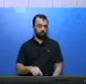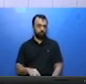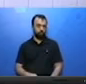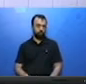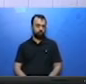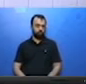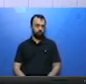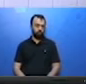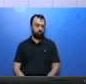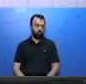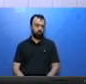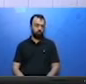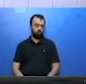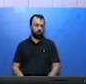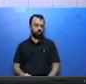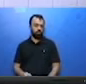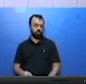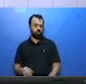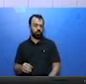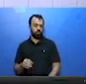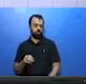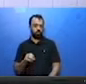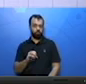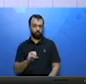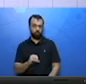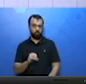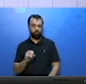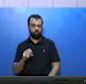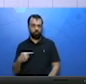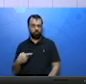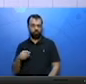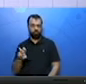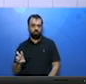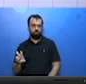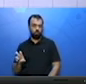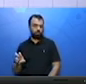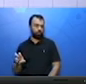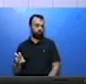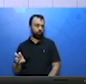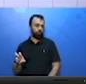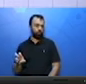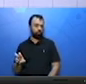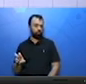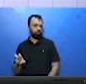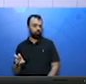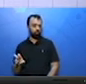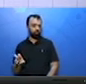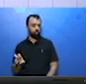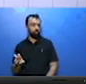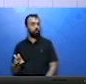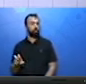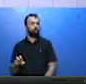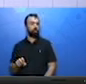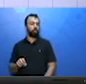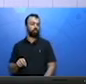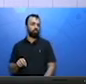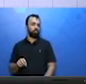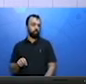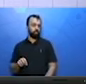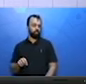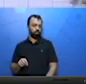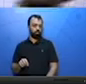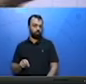O G. Agora ele é 0 no X e menos 5 no Y. Então, ele vai estar em cima do eixo